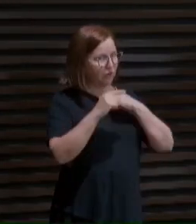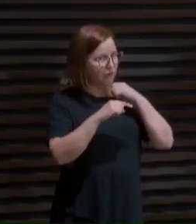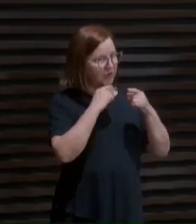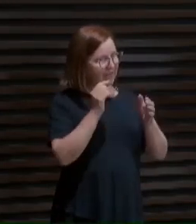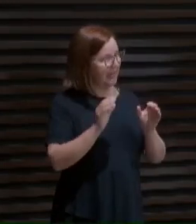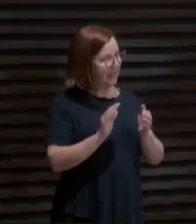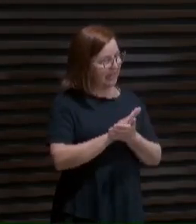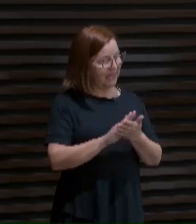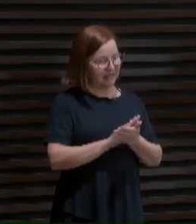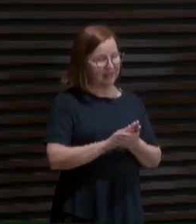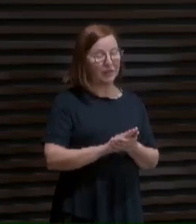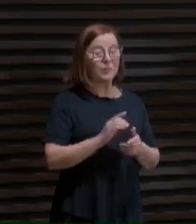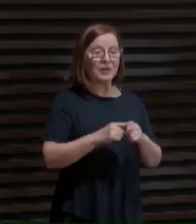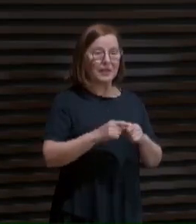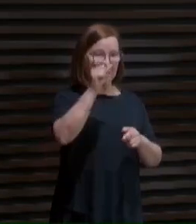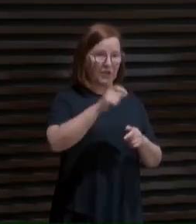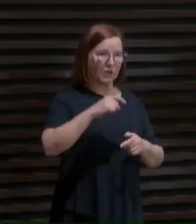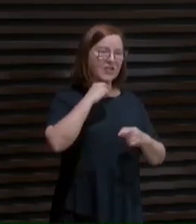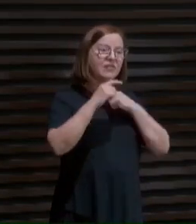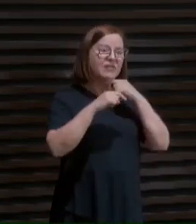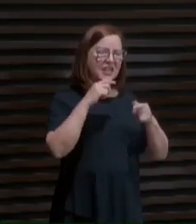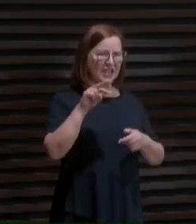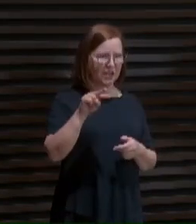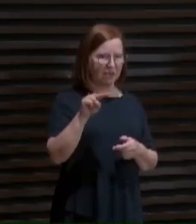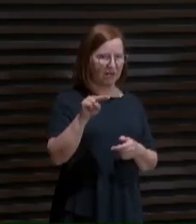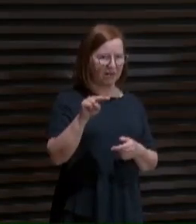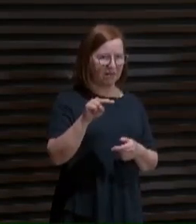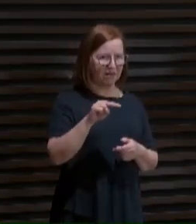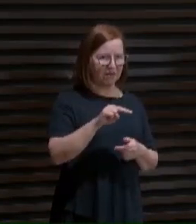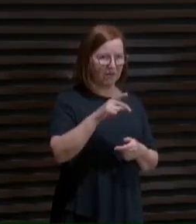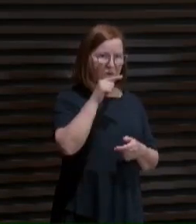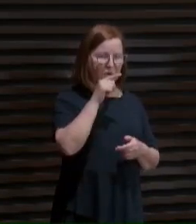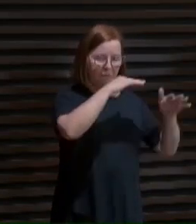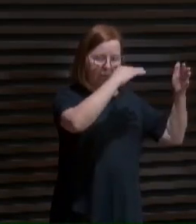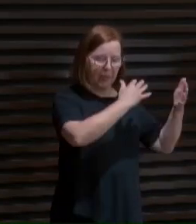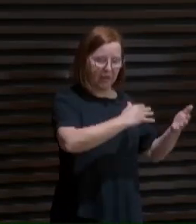duvidando, pois o que duvida é semelhante à onda do mar,